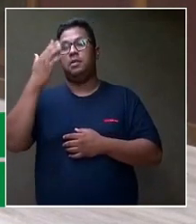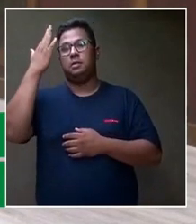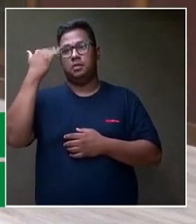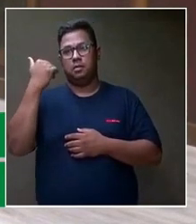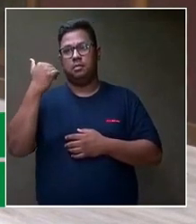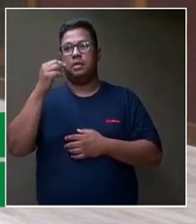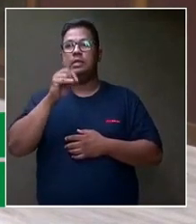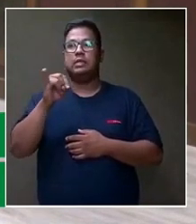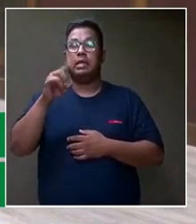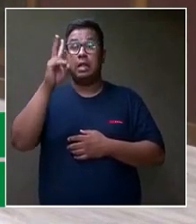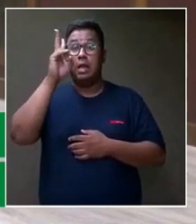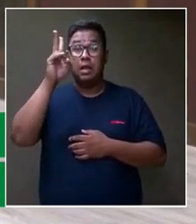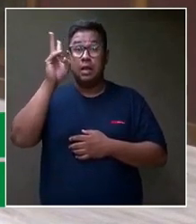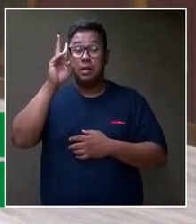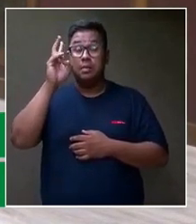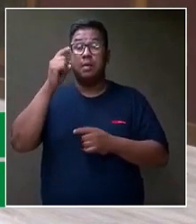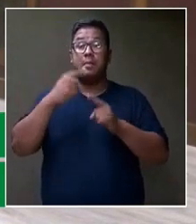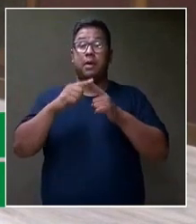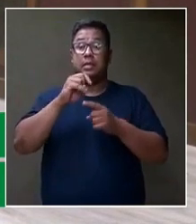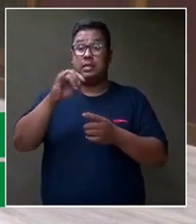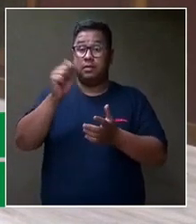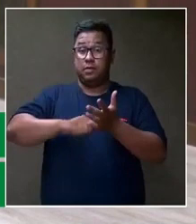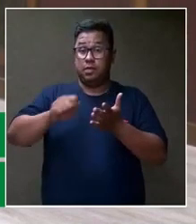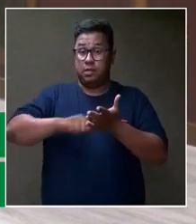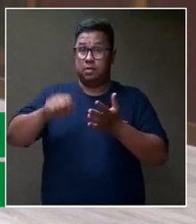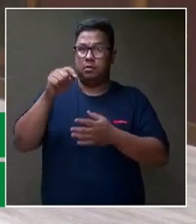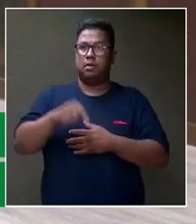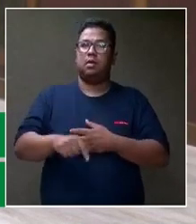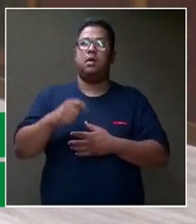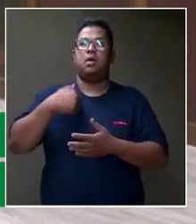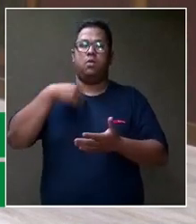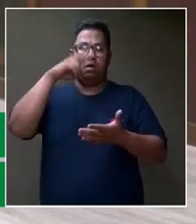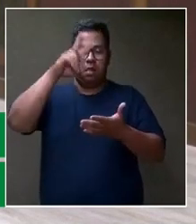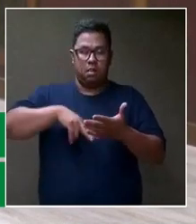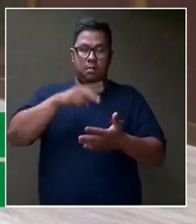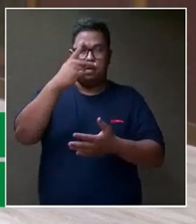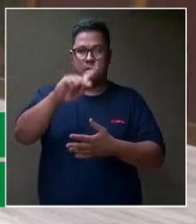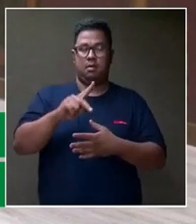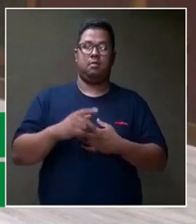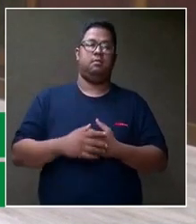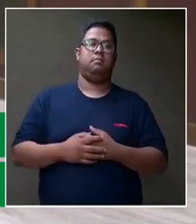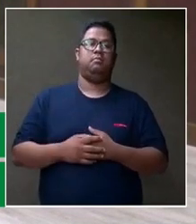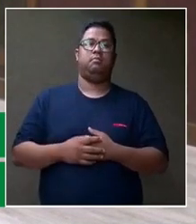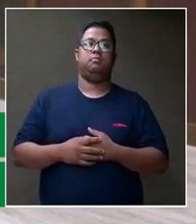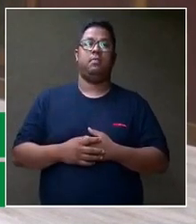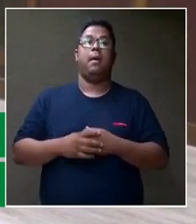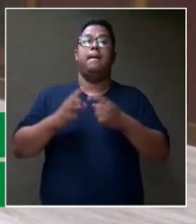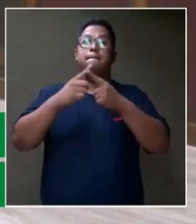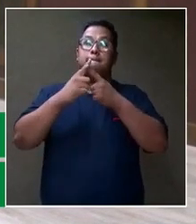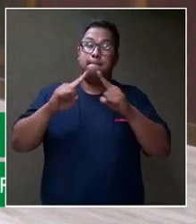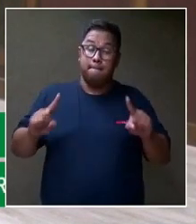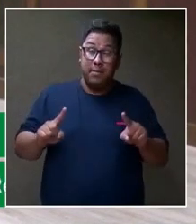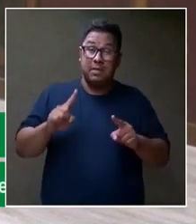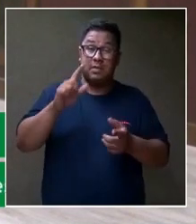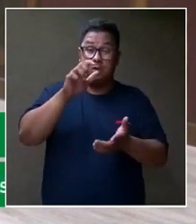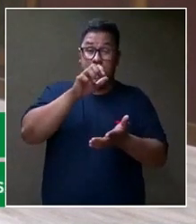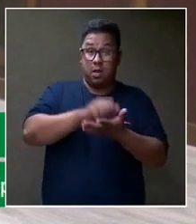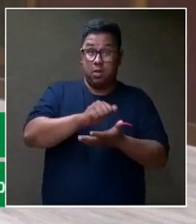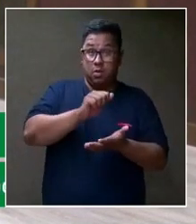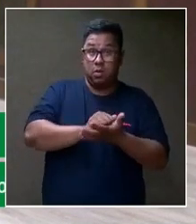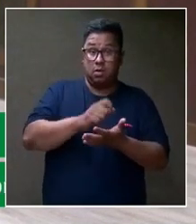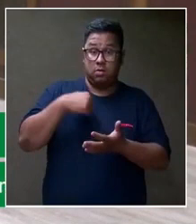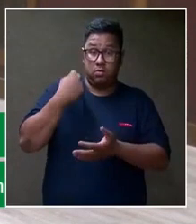saber, para ver se ela lembra. Porque se tivesse escrito aqui, eu leria para ela. Mas como é uma anotação